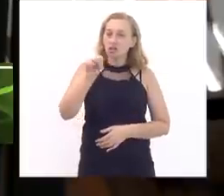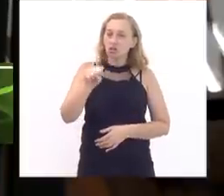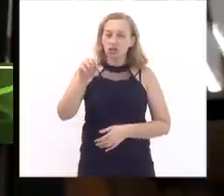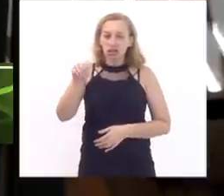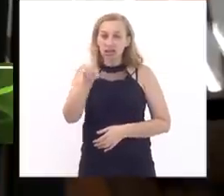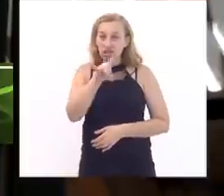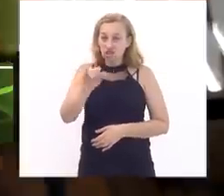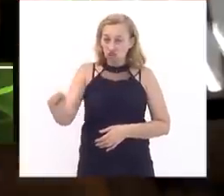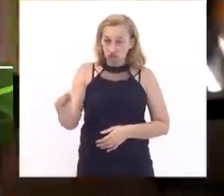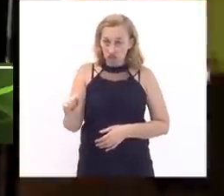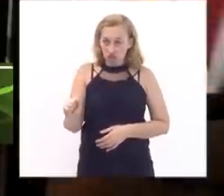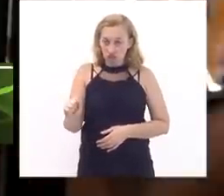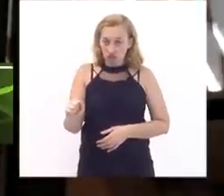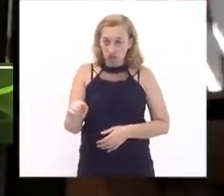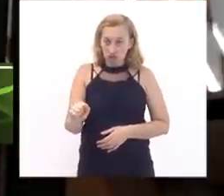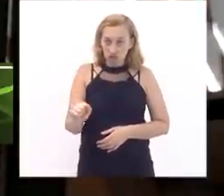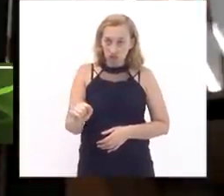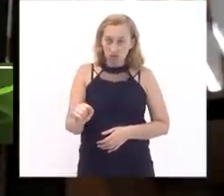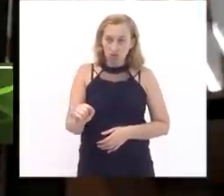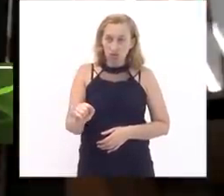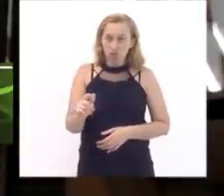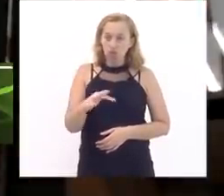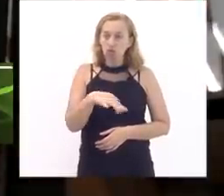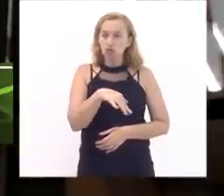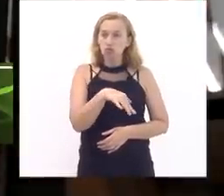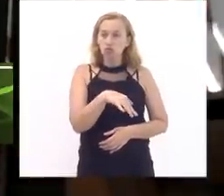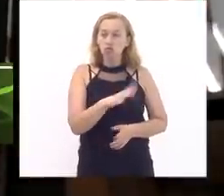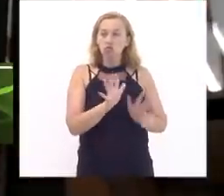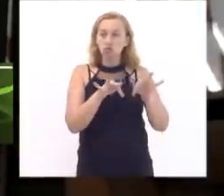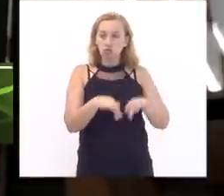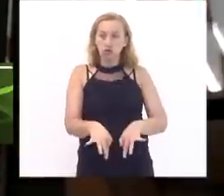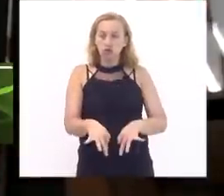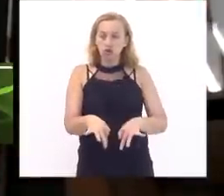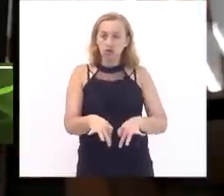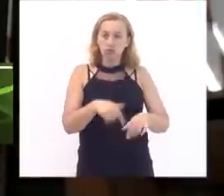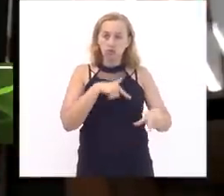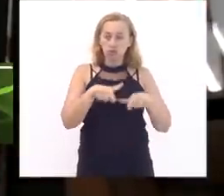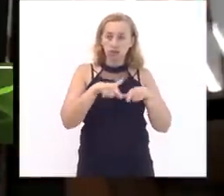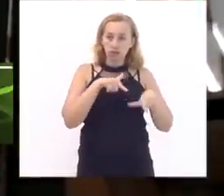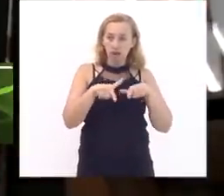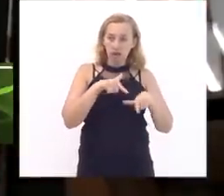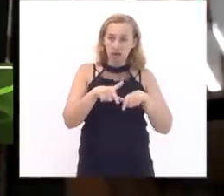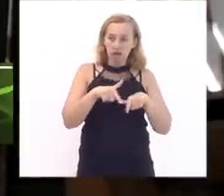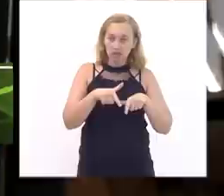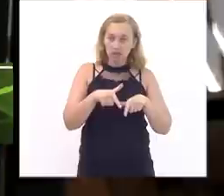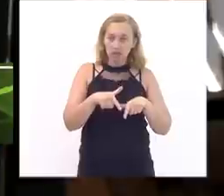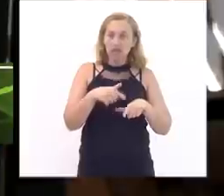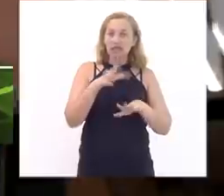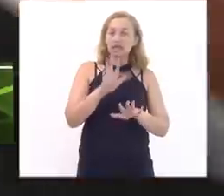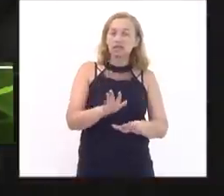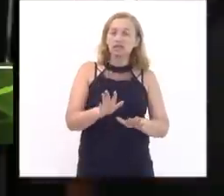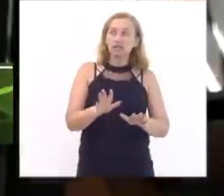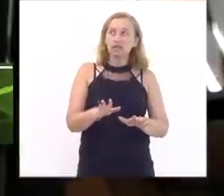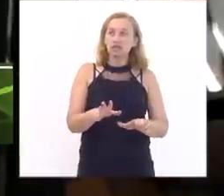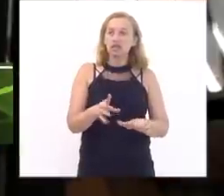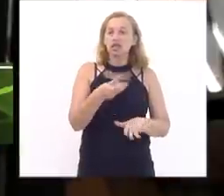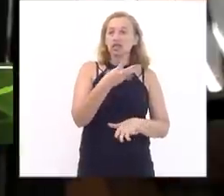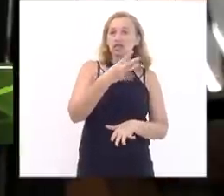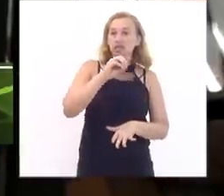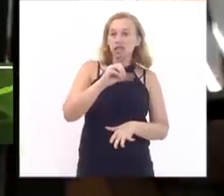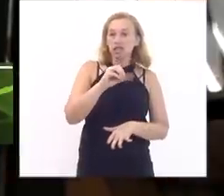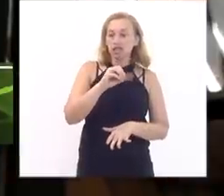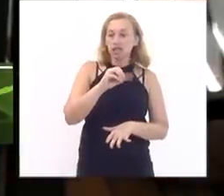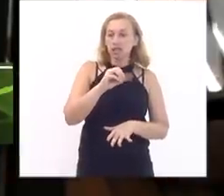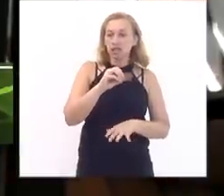dias de findo o mandato, que cairia em 30 de